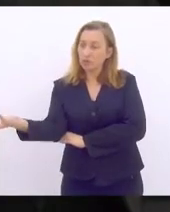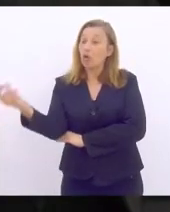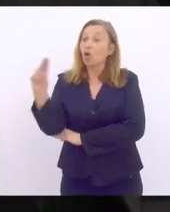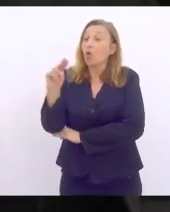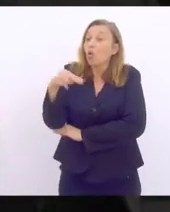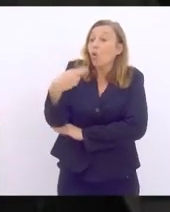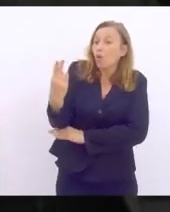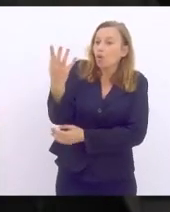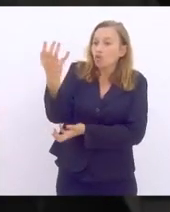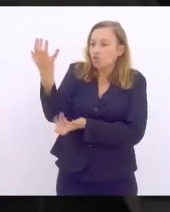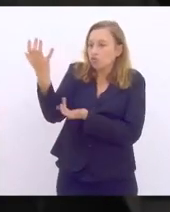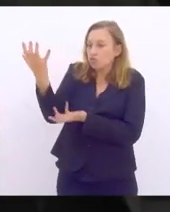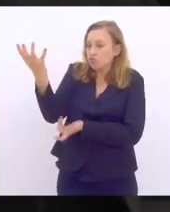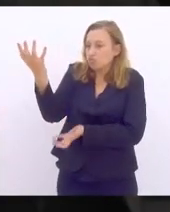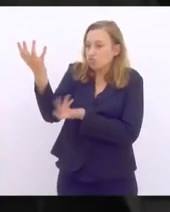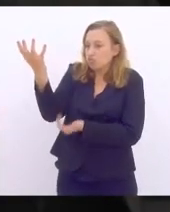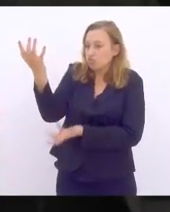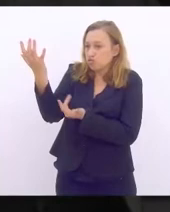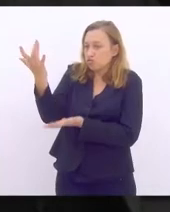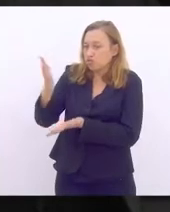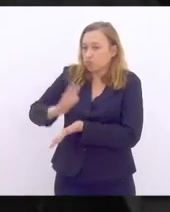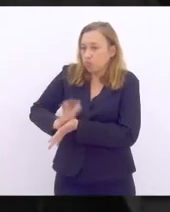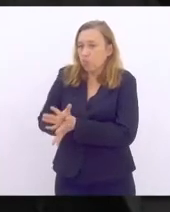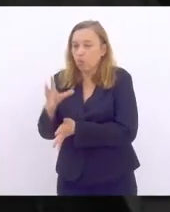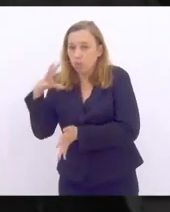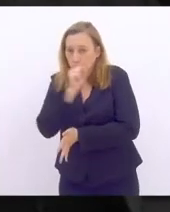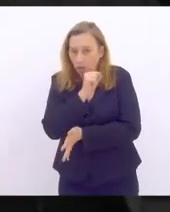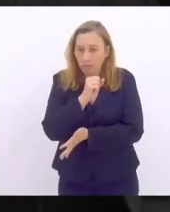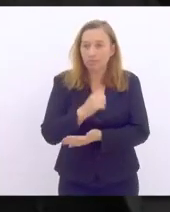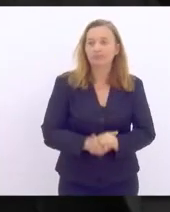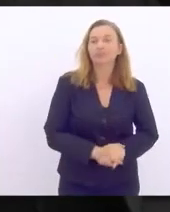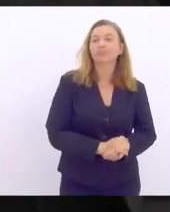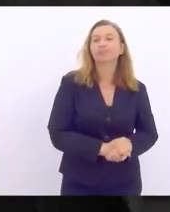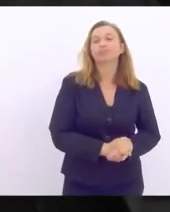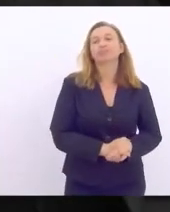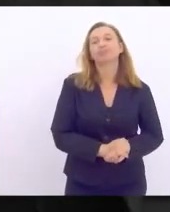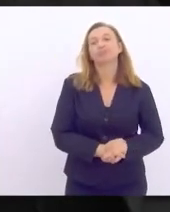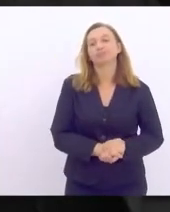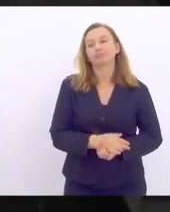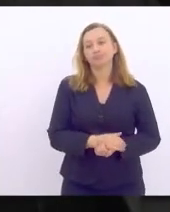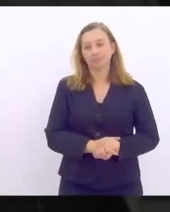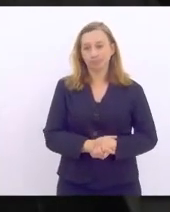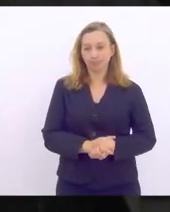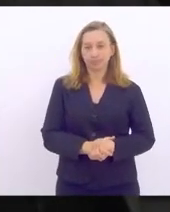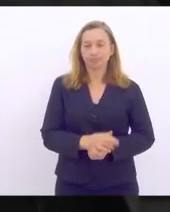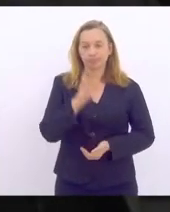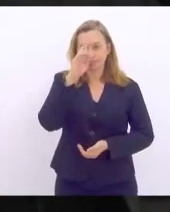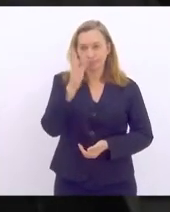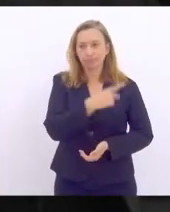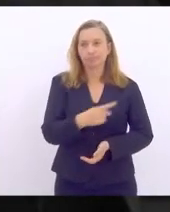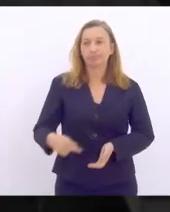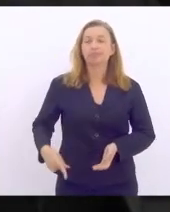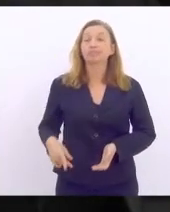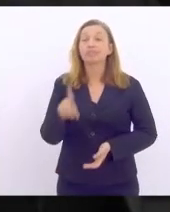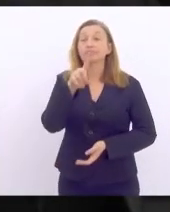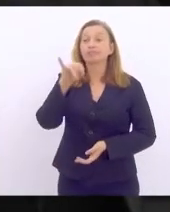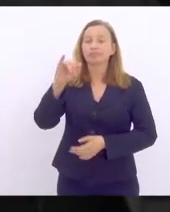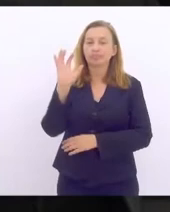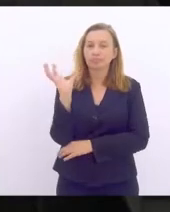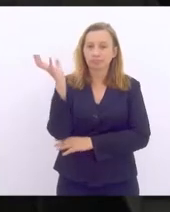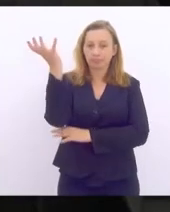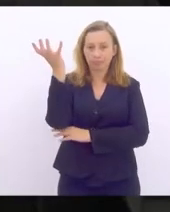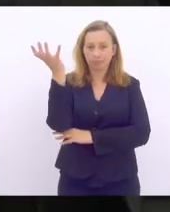a destruição é muito rápida assinalei senhora Presidente a questão do Dia da Árvore